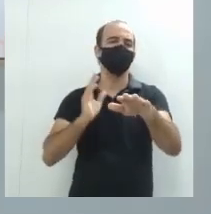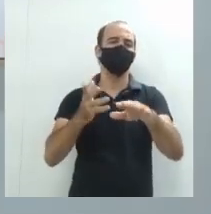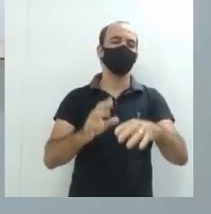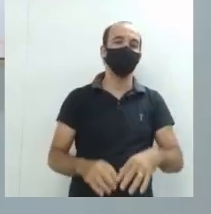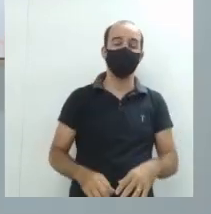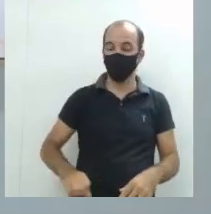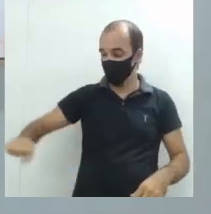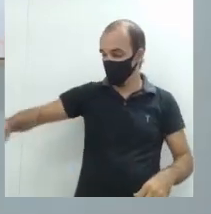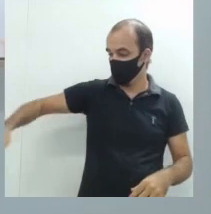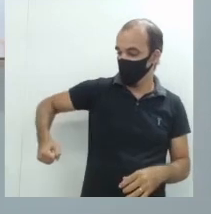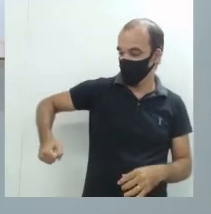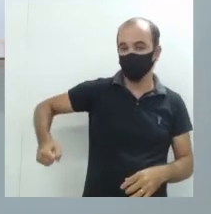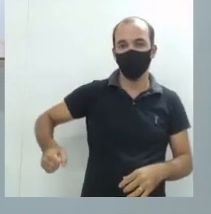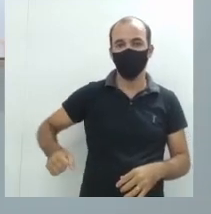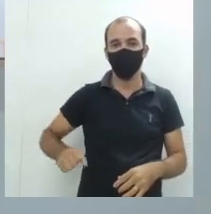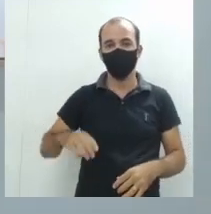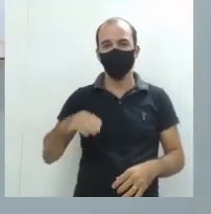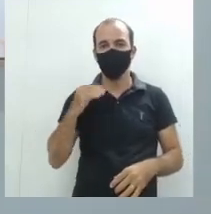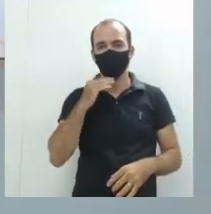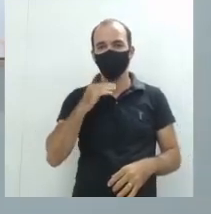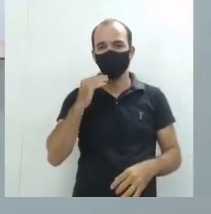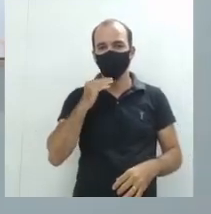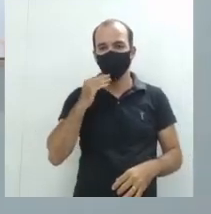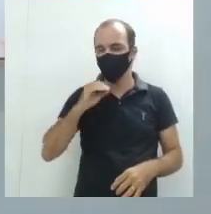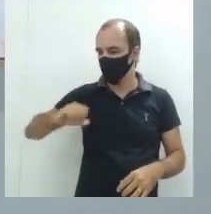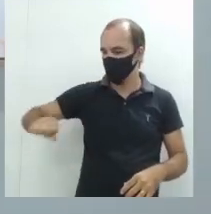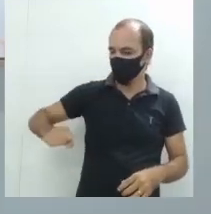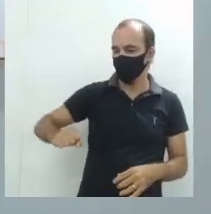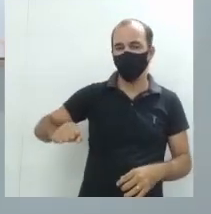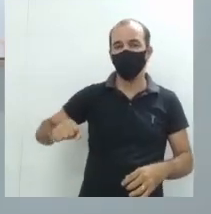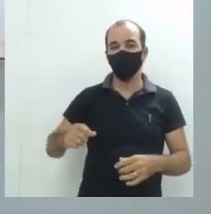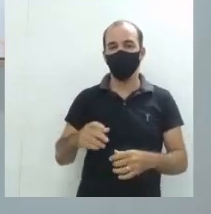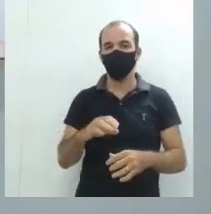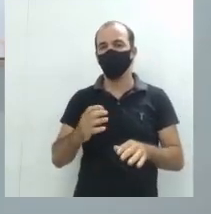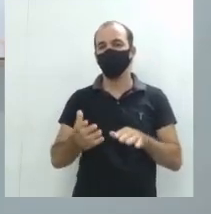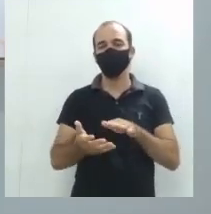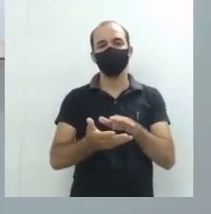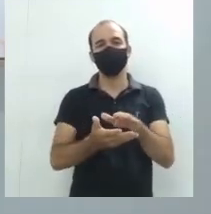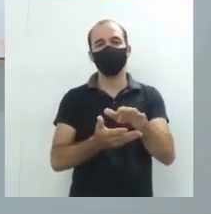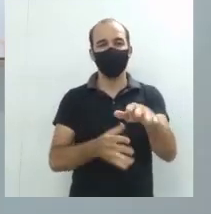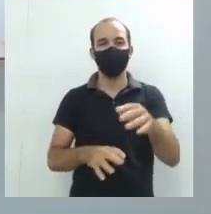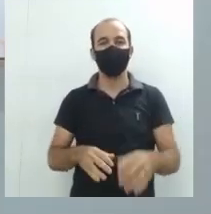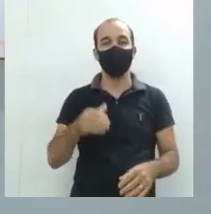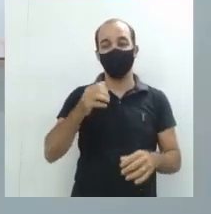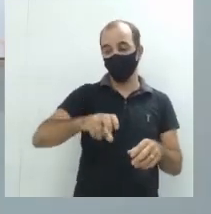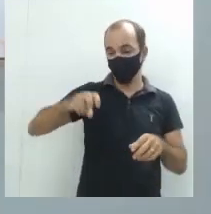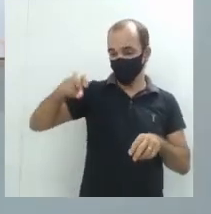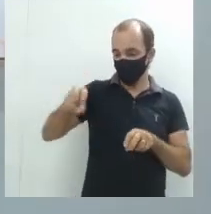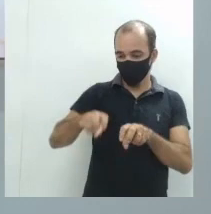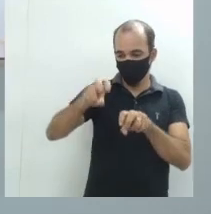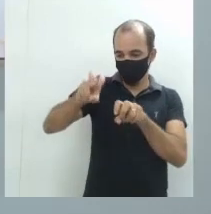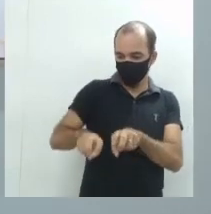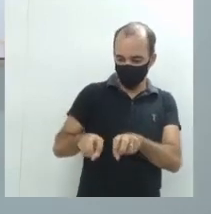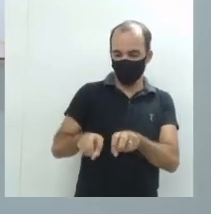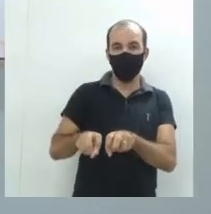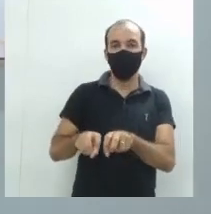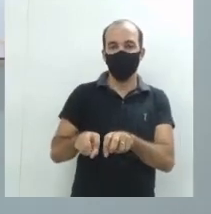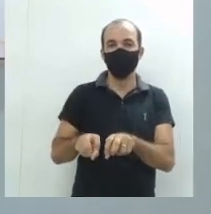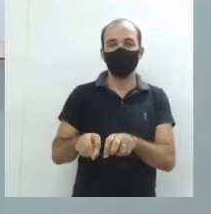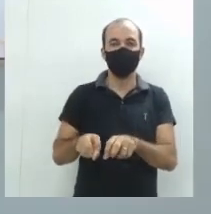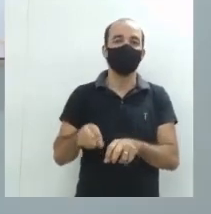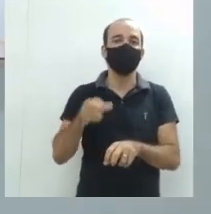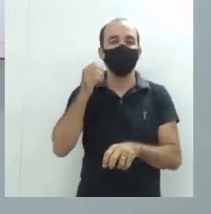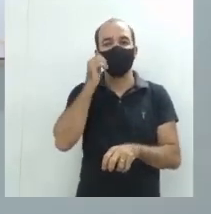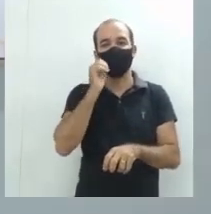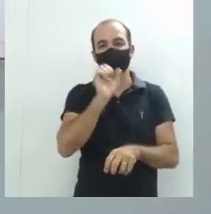não fechou direito. Aí você colocou sua sogrinha lá do lado, acompanhando você, a sogrinha no banco do